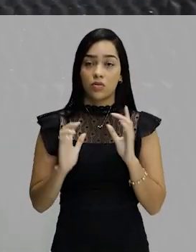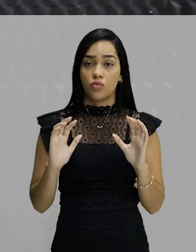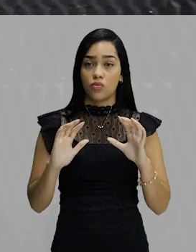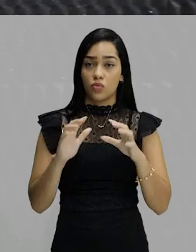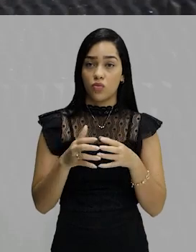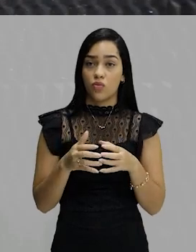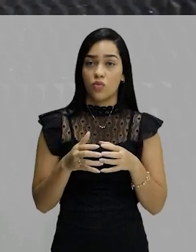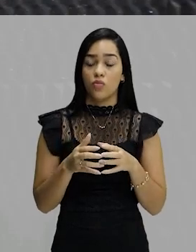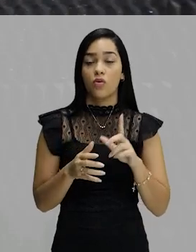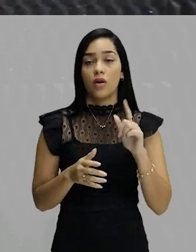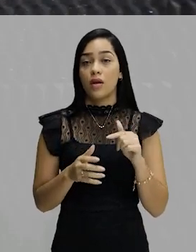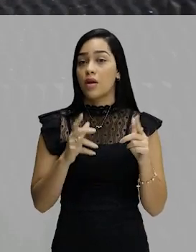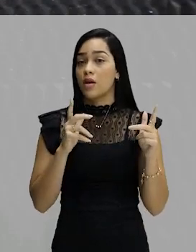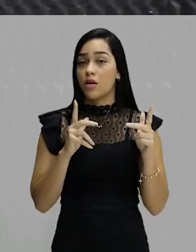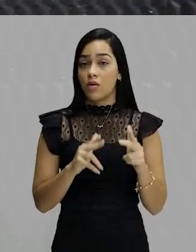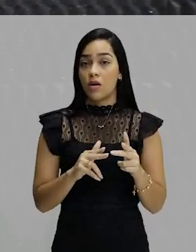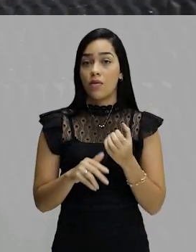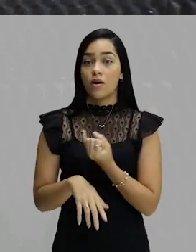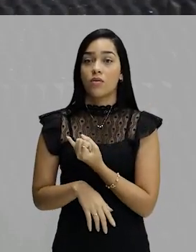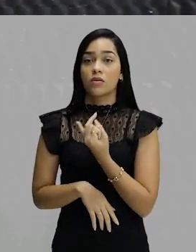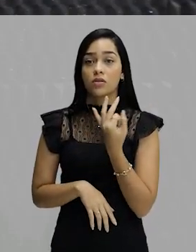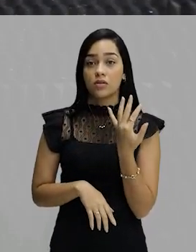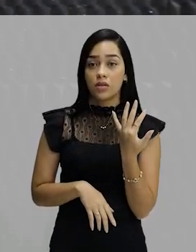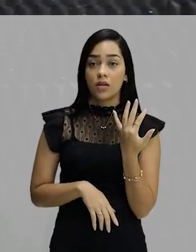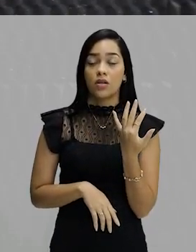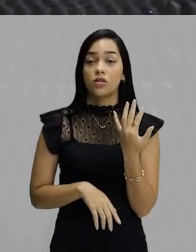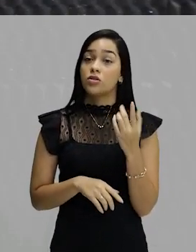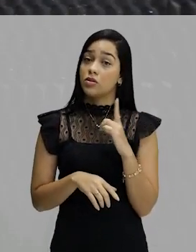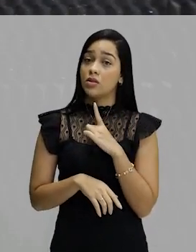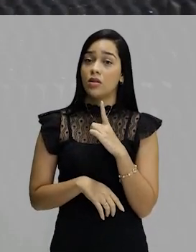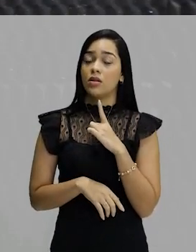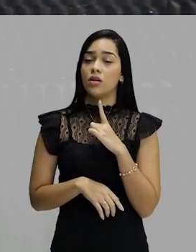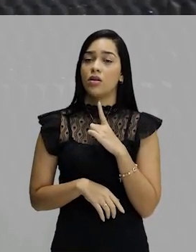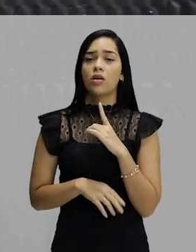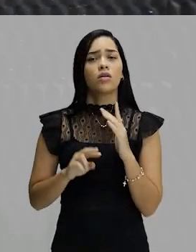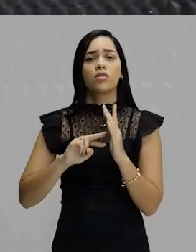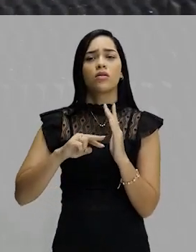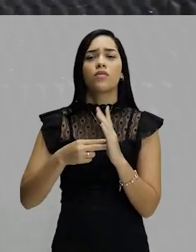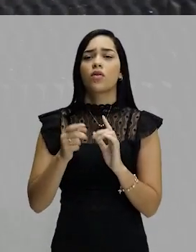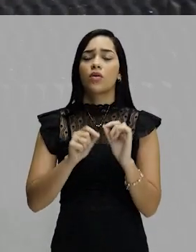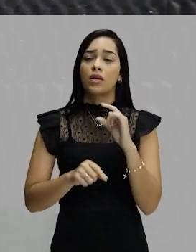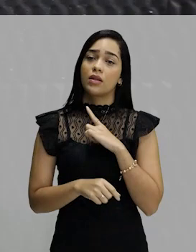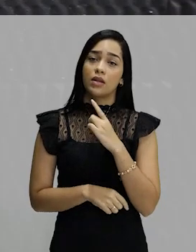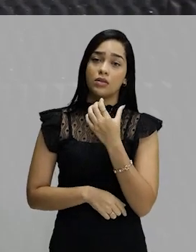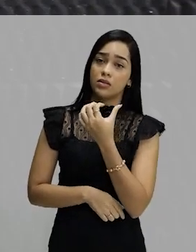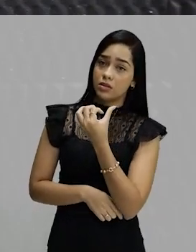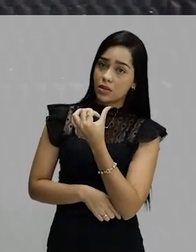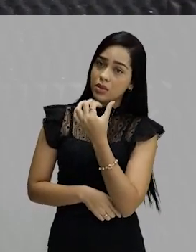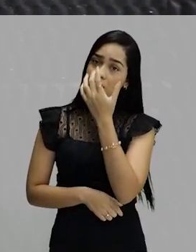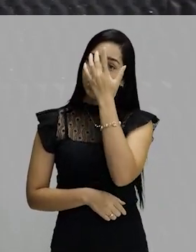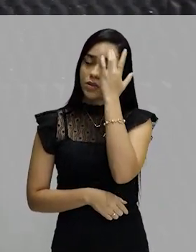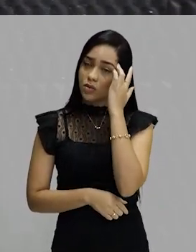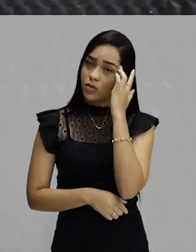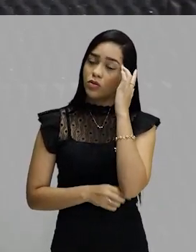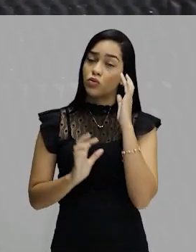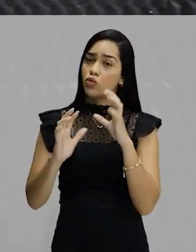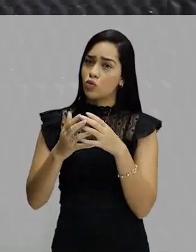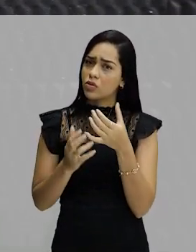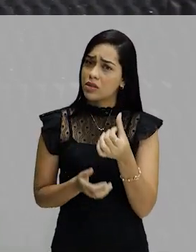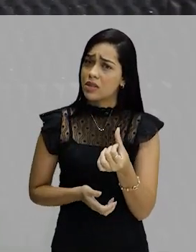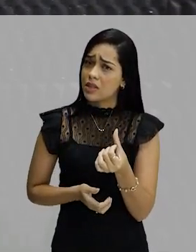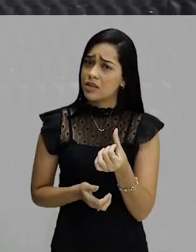grupo é a mesma quantidade de elementos que o grupo possui. Ou seja, eu tenho 6 pessoas para formar grupos de